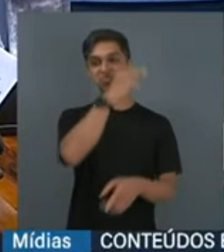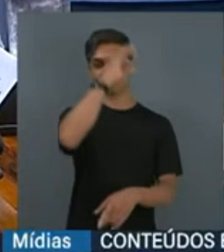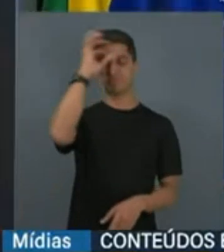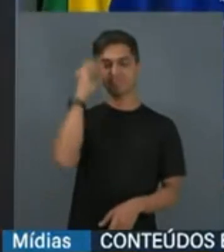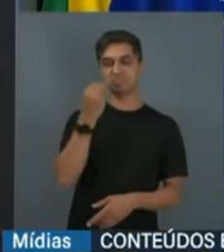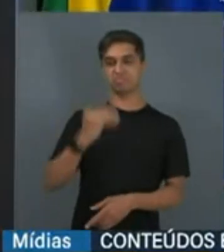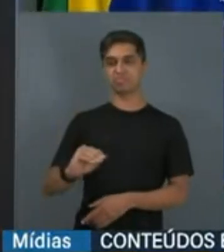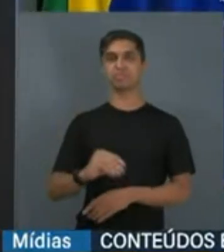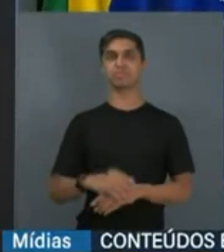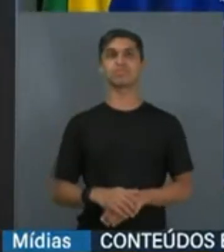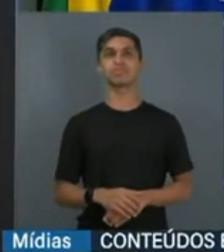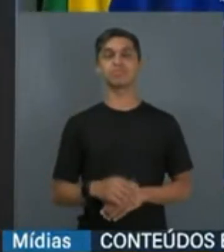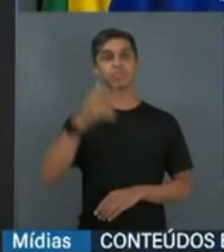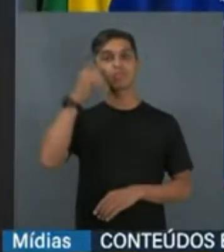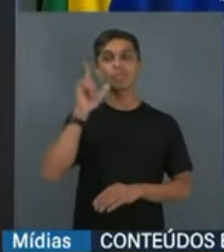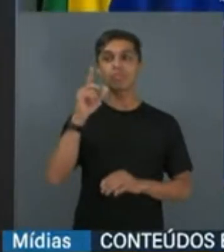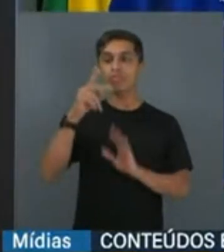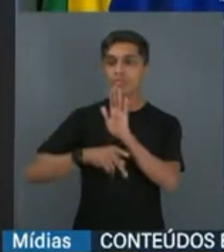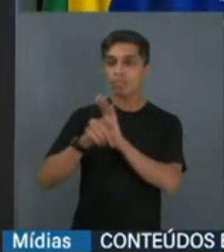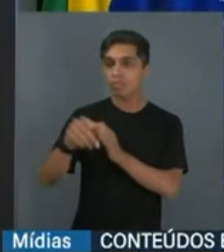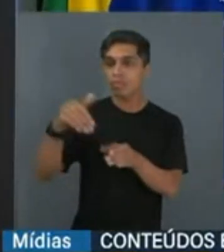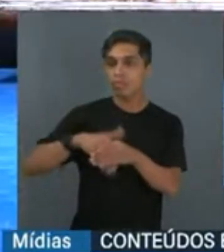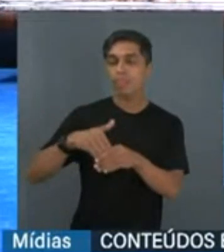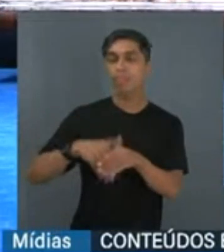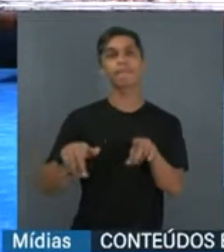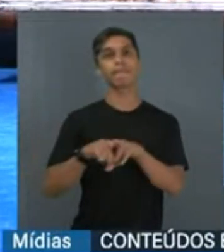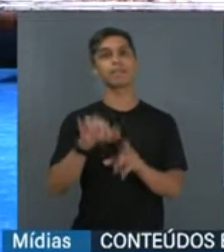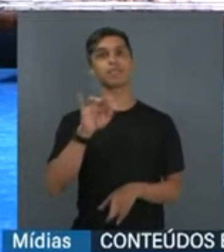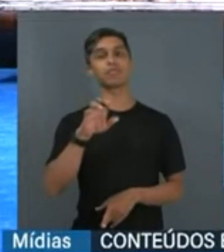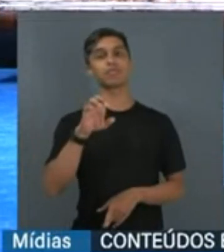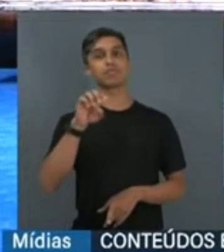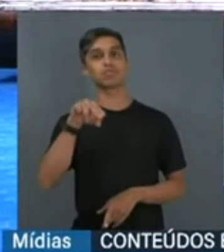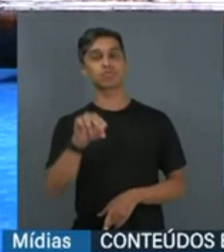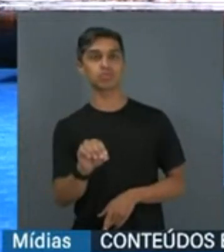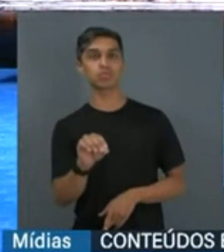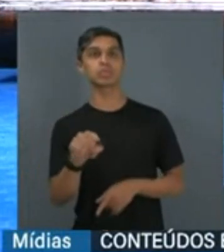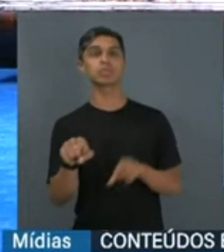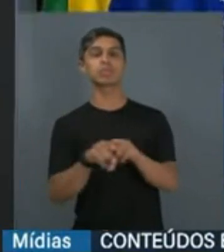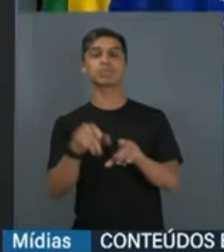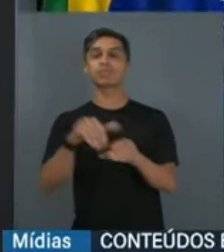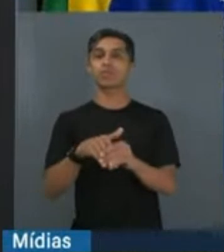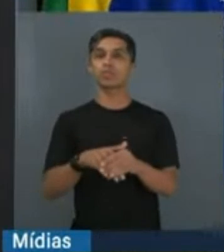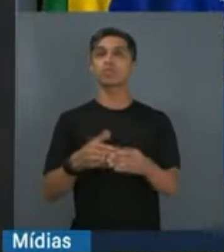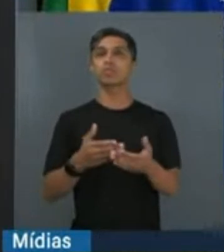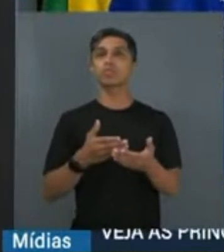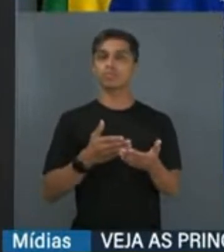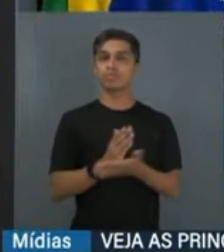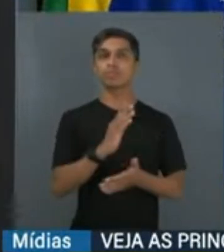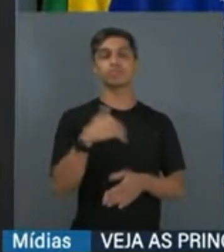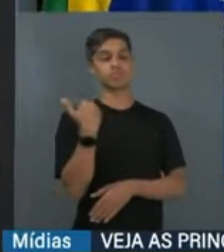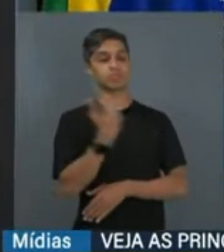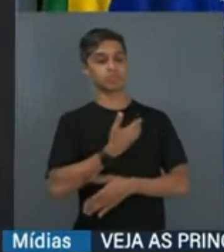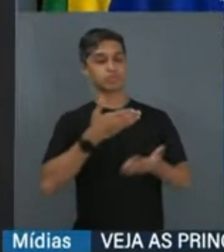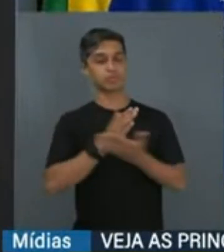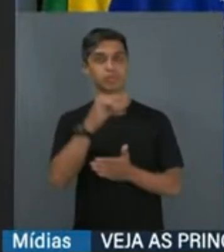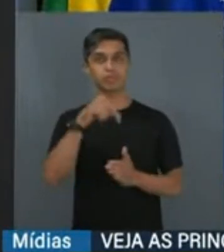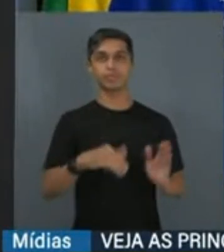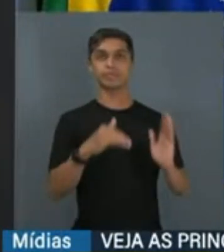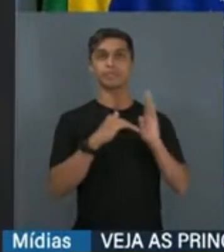Ontem, aquele projeto que o senhor votou, que o senador Confúcio Moura também votou a favor, que nós aprovamos aqui no